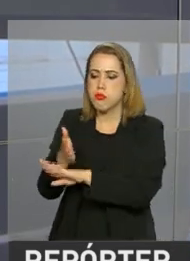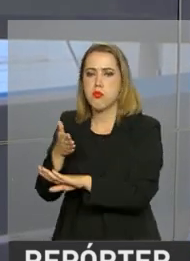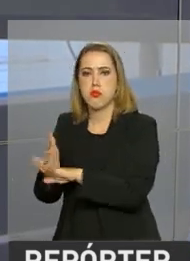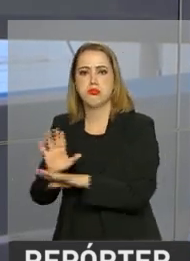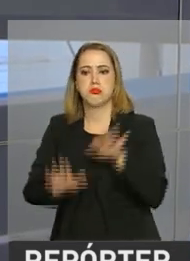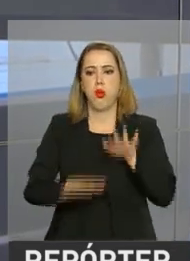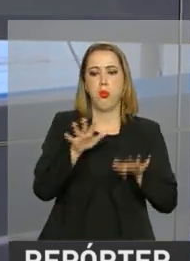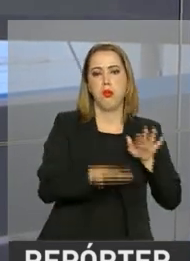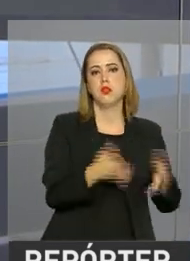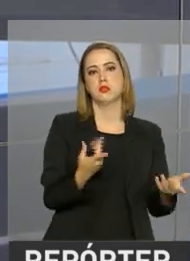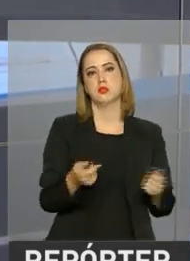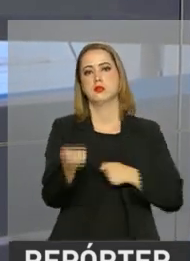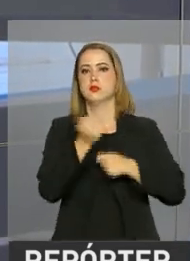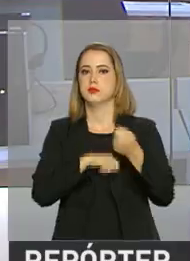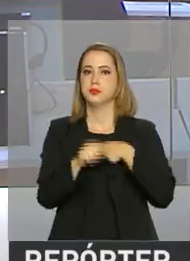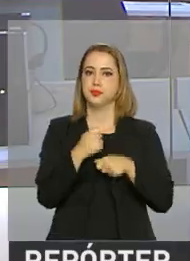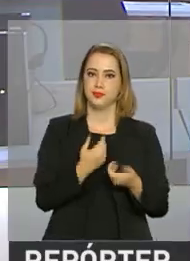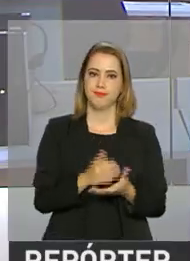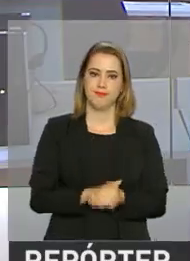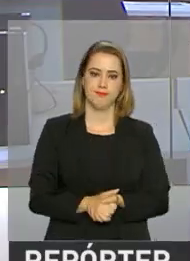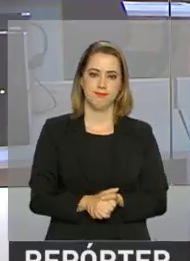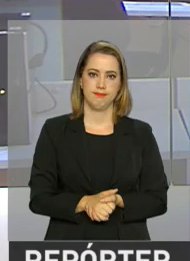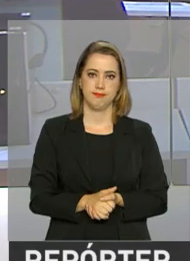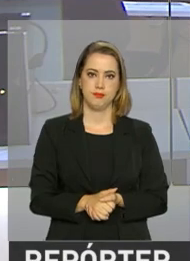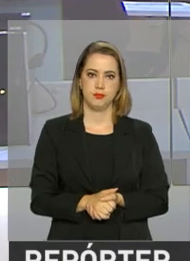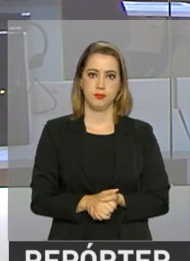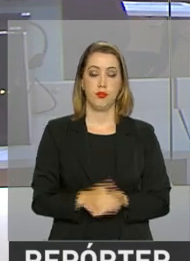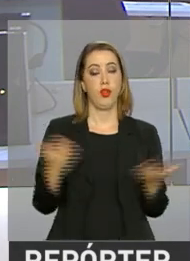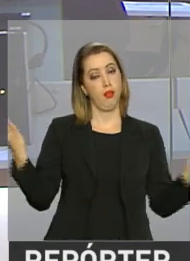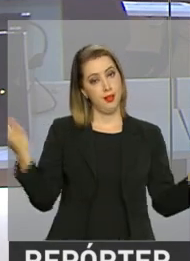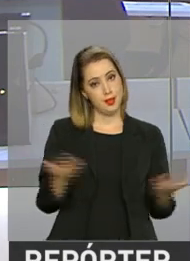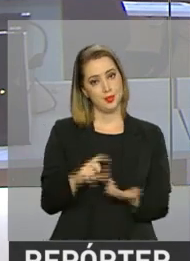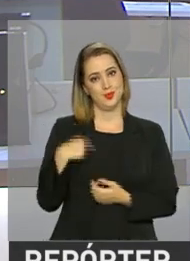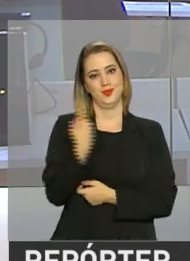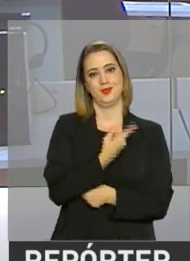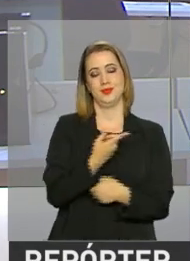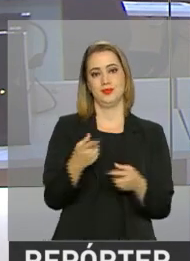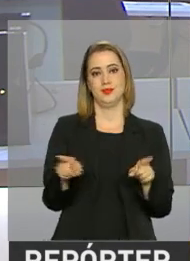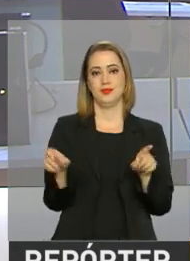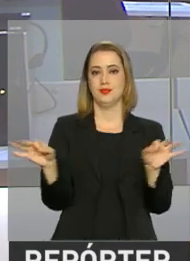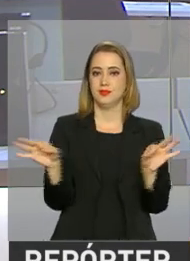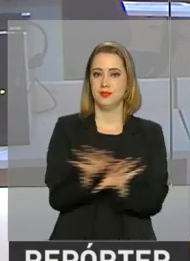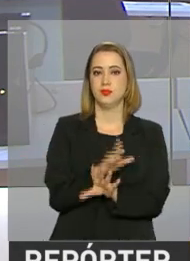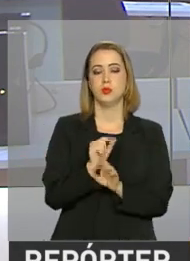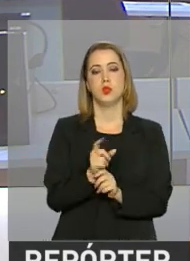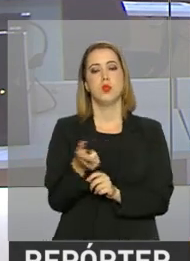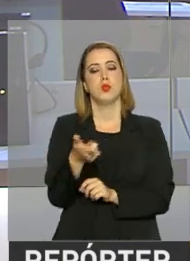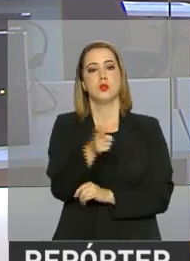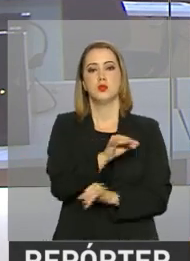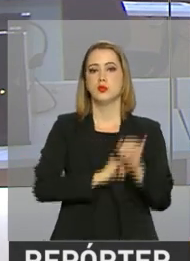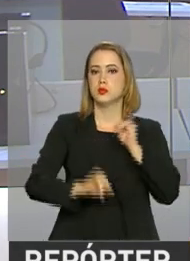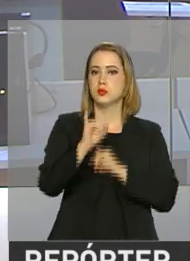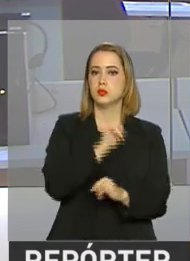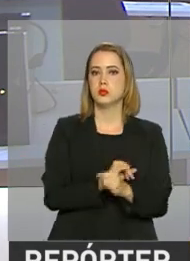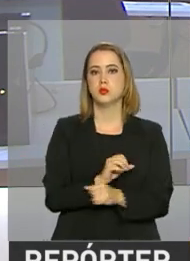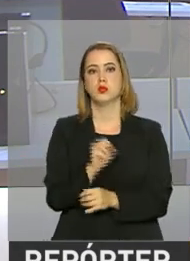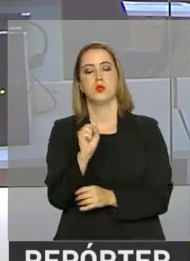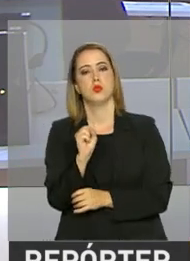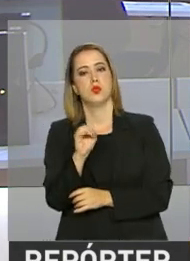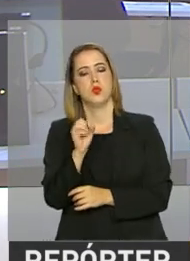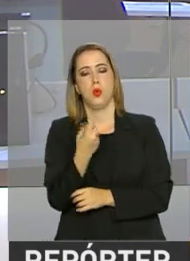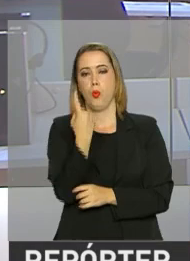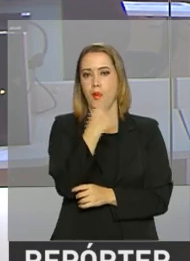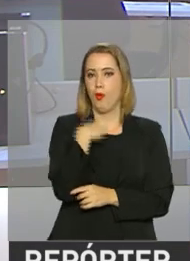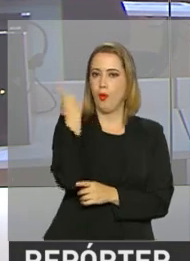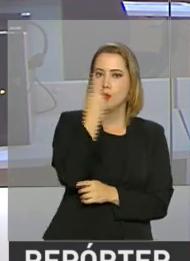desestabilizar a economia esta edição do repórter nbr fica por aqui voltamos a qualquer momento com outras informações ou